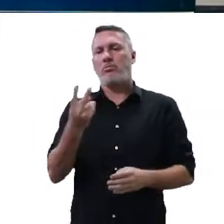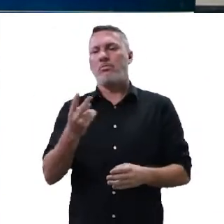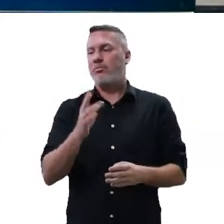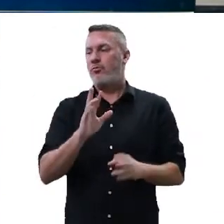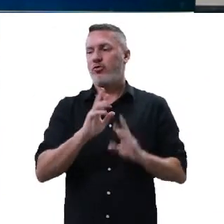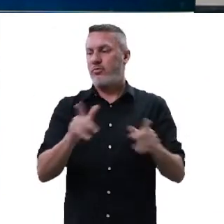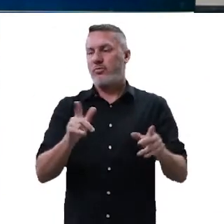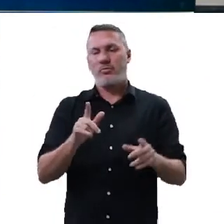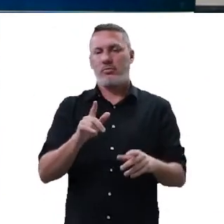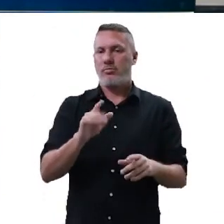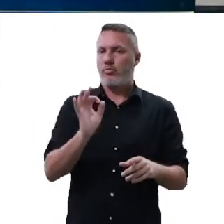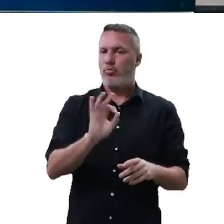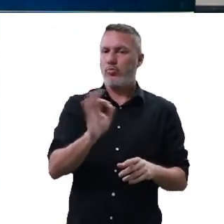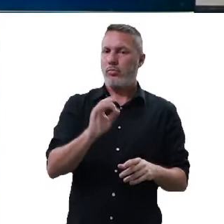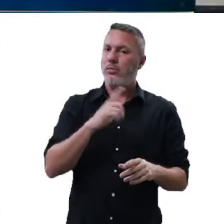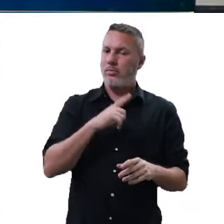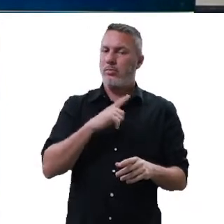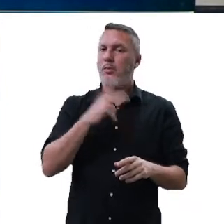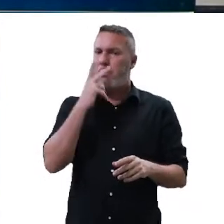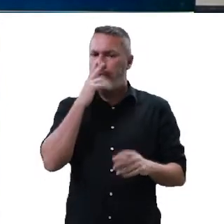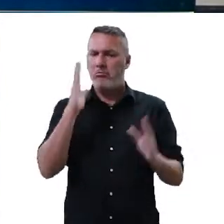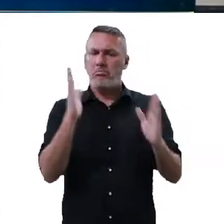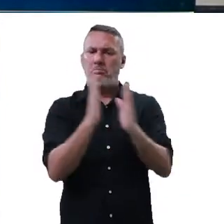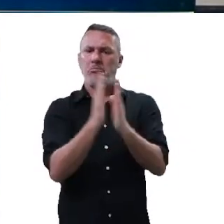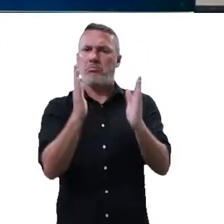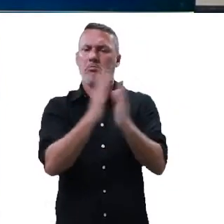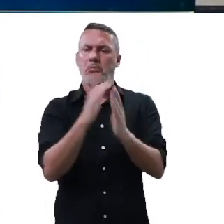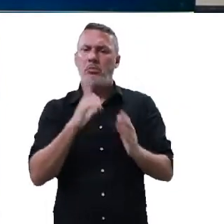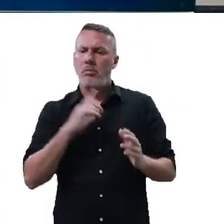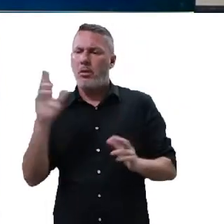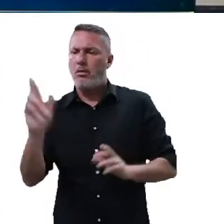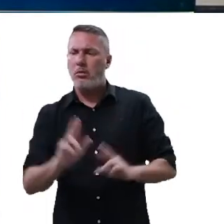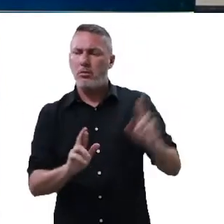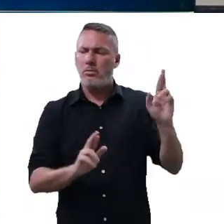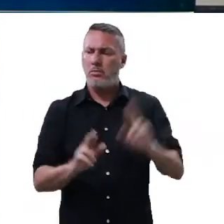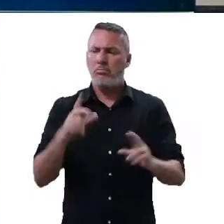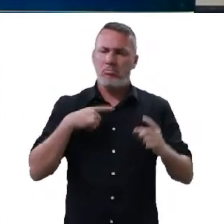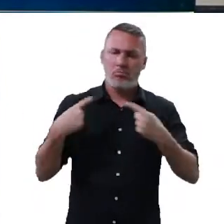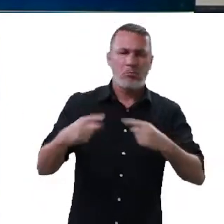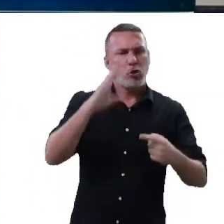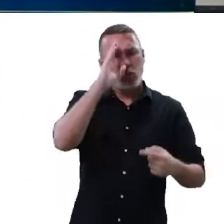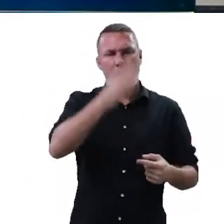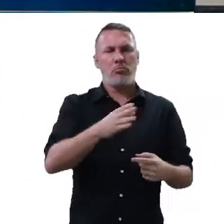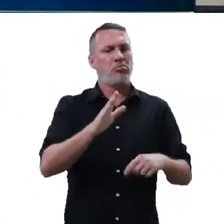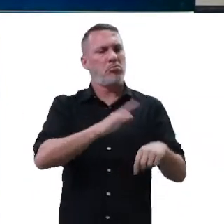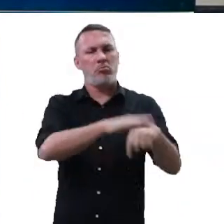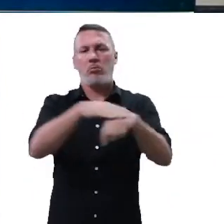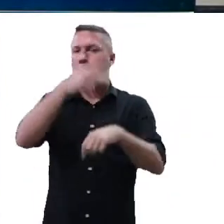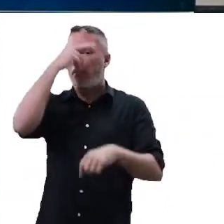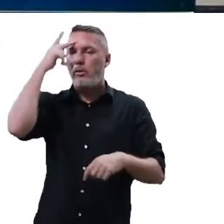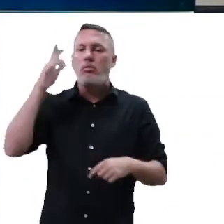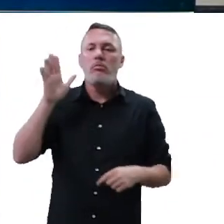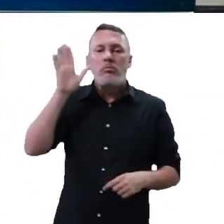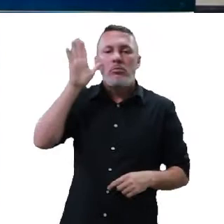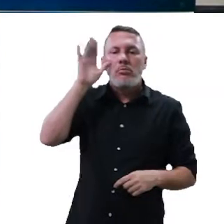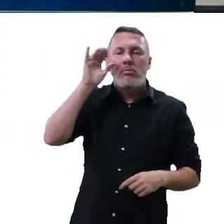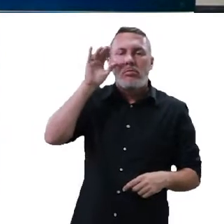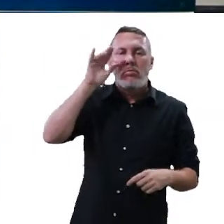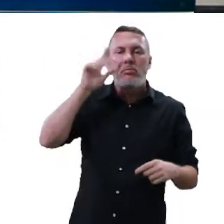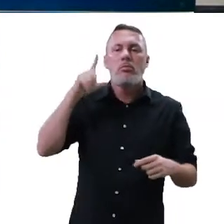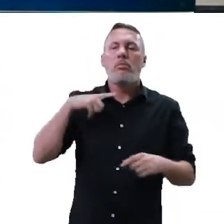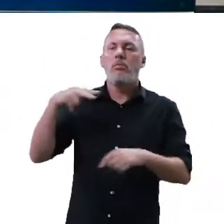não indireta, como é a nossa. A nossa é indireta, ainda representativa, né? Lá não, é democracia direta. Os próprios